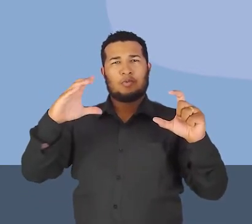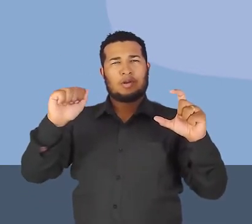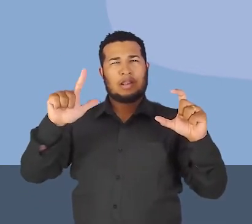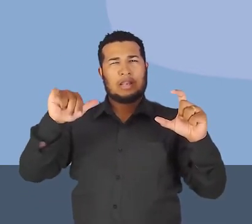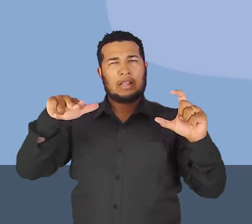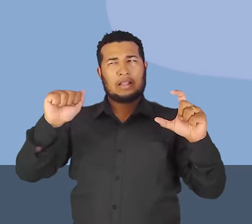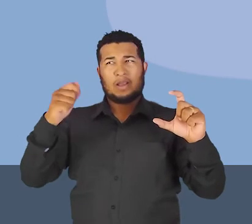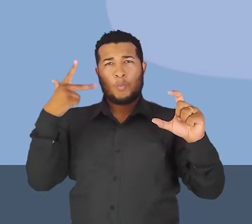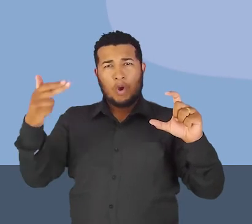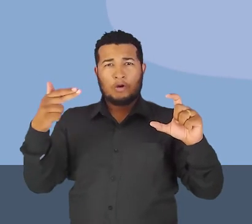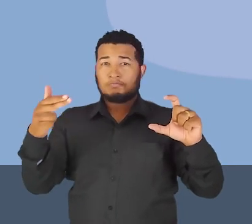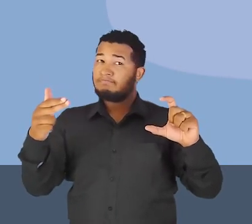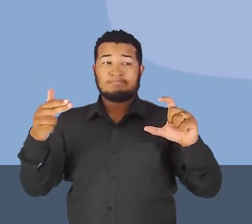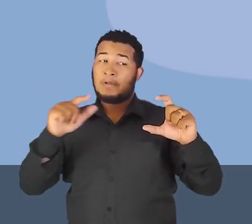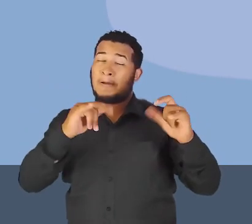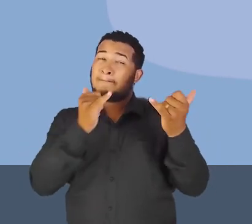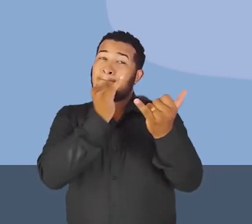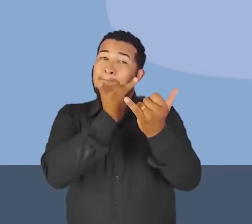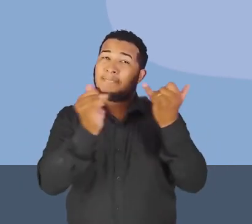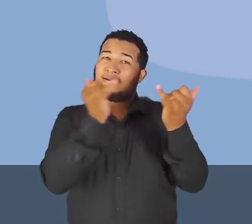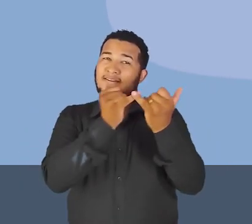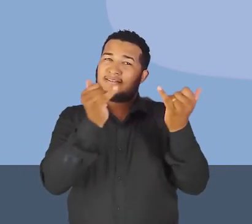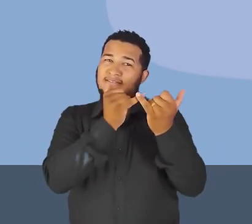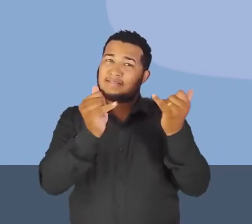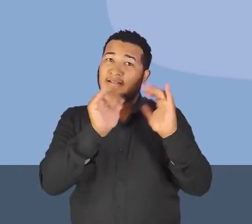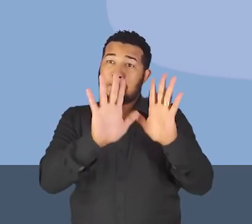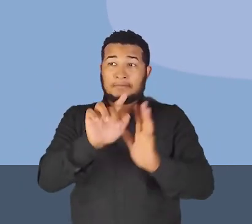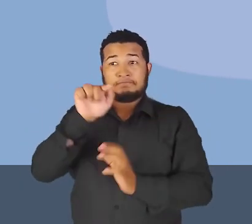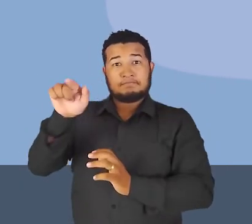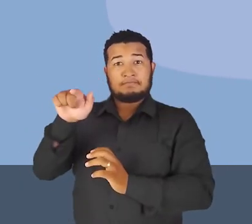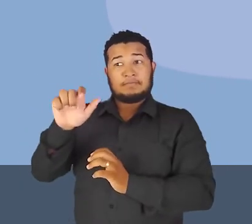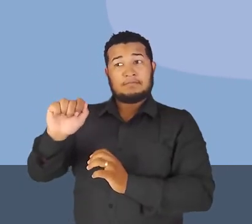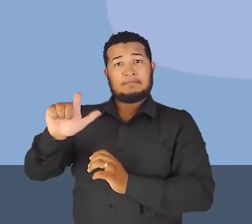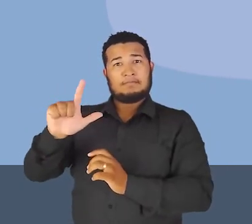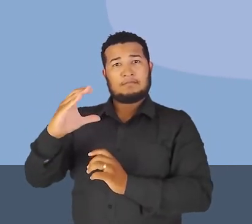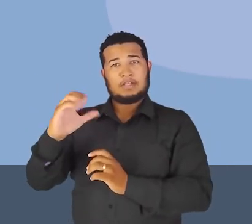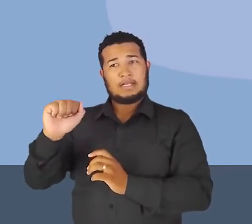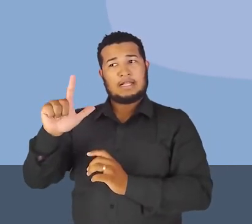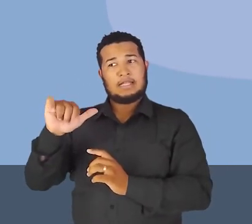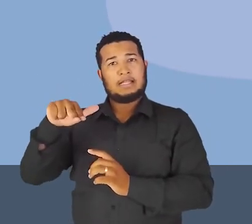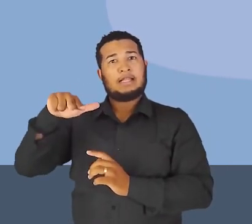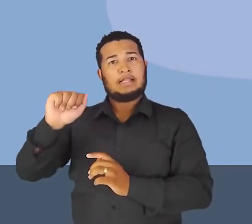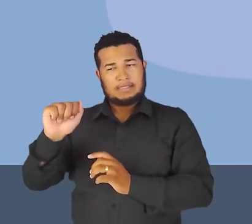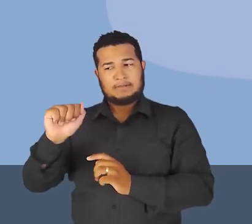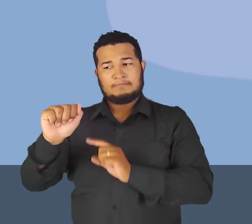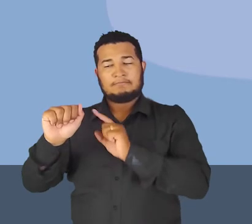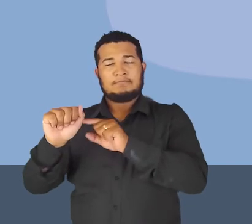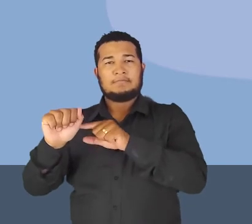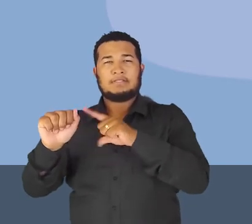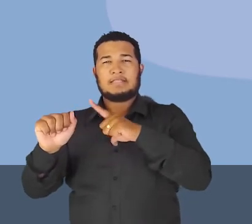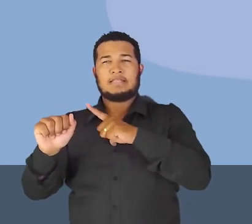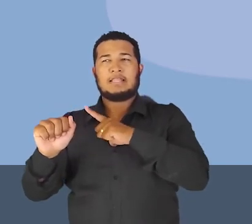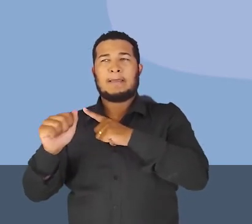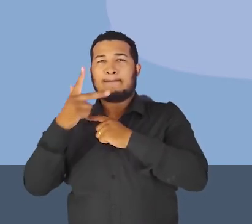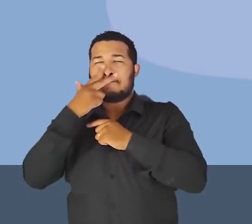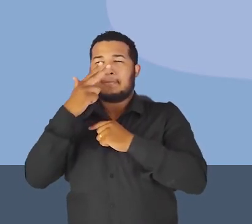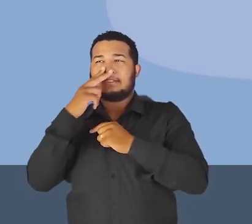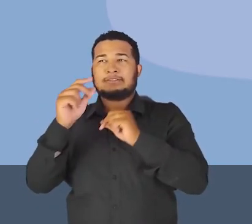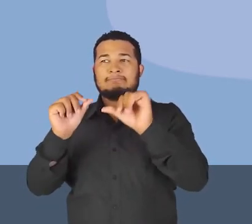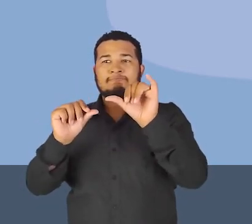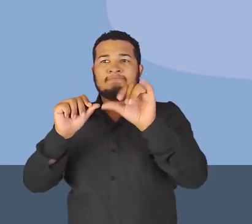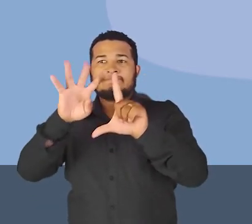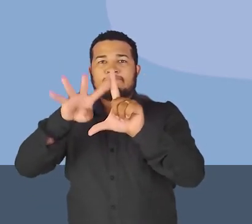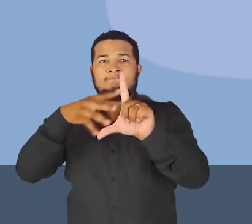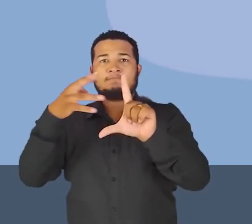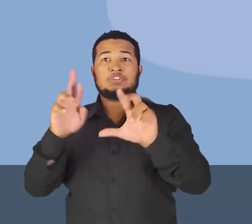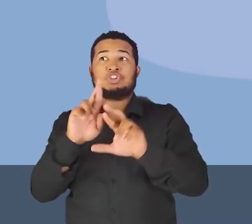muito parecida com a pilha alcalina. Porém, a pilha alcalina, ela, no lugar desse NH4Cl aí, que é o cloreto de amônio,